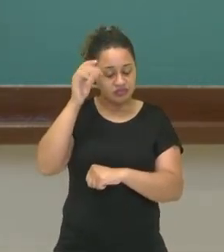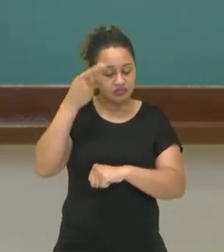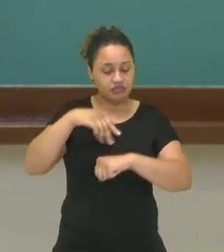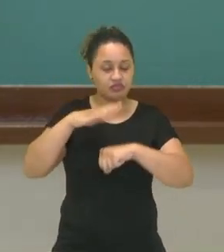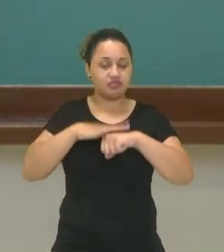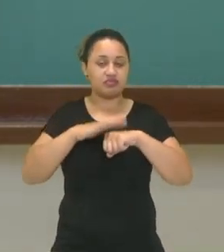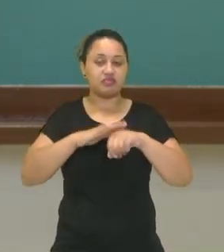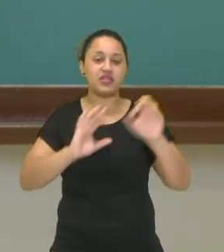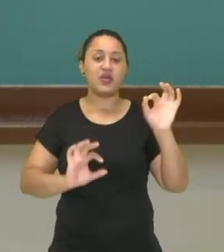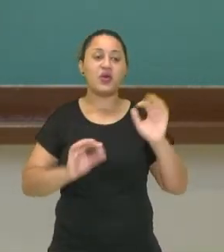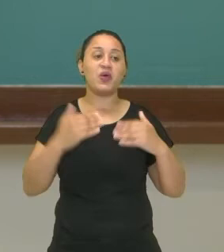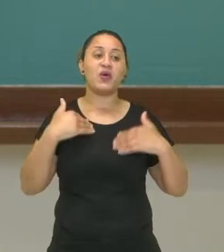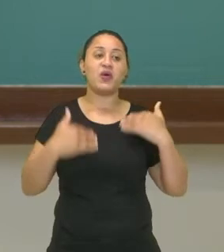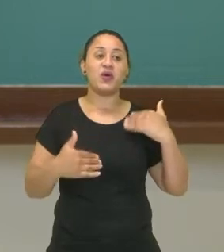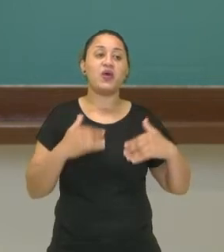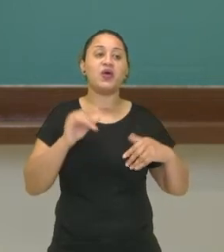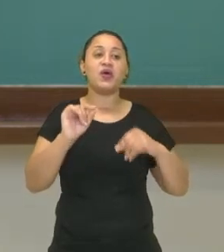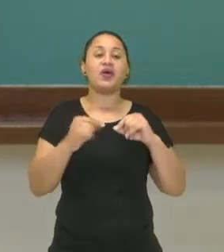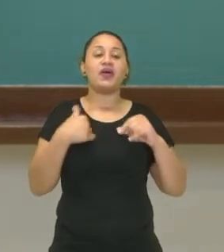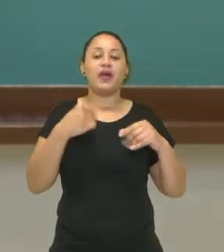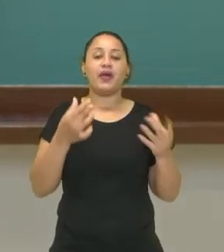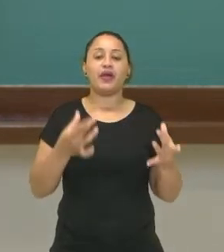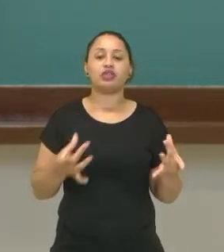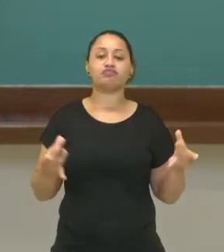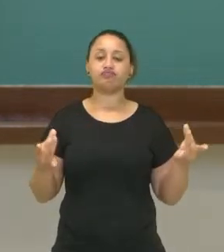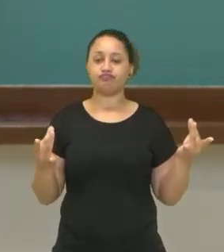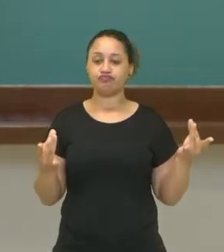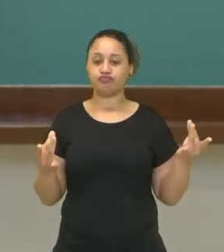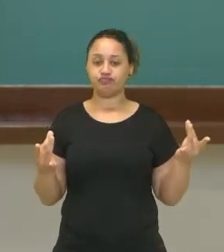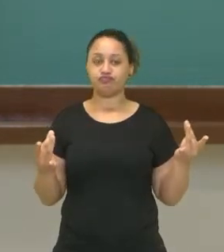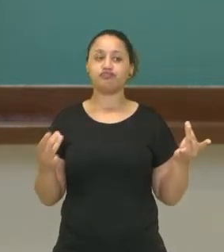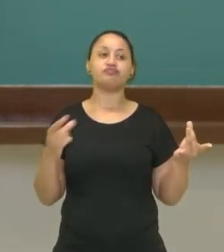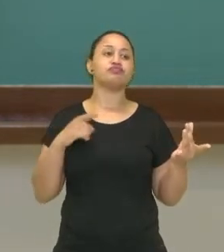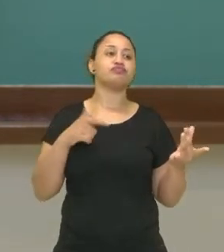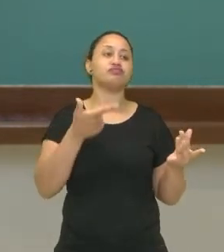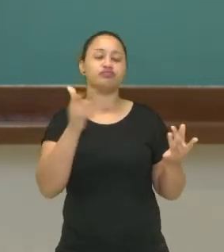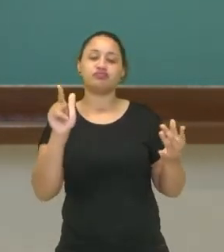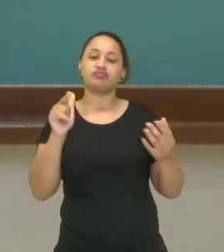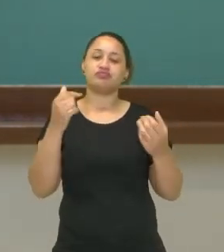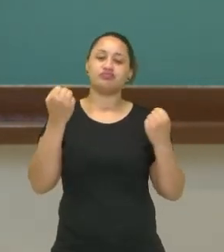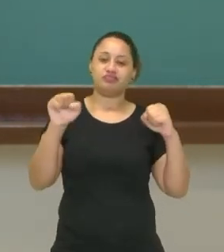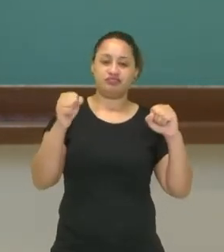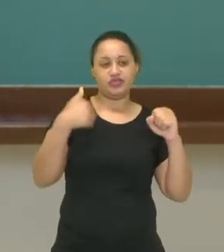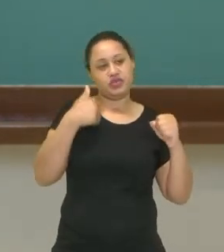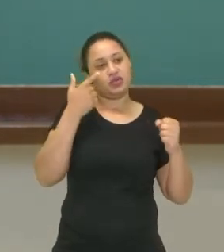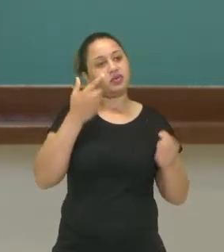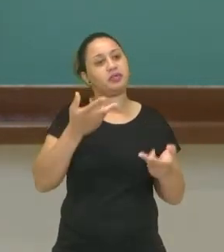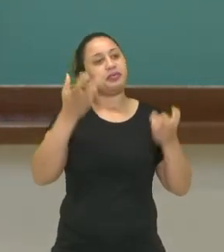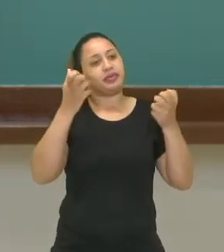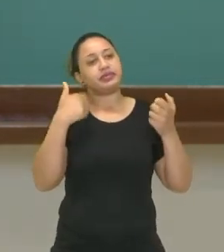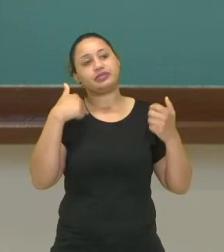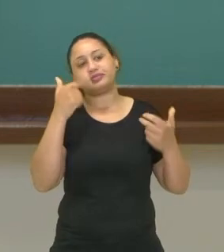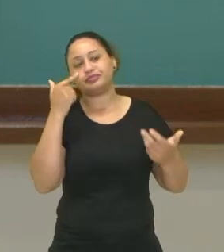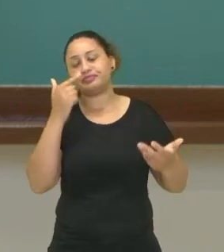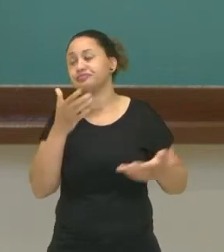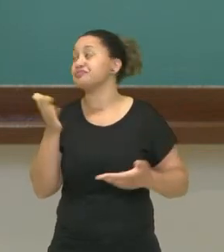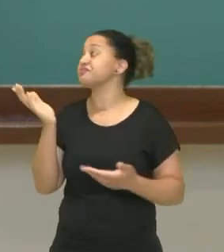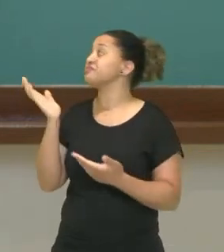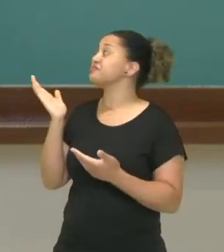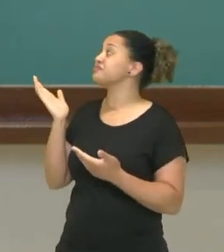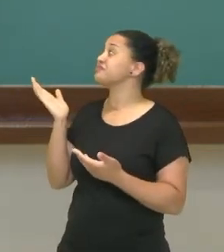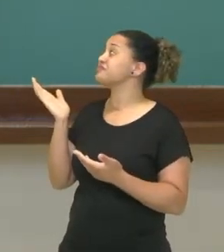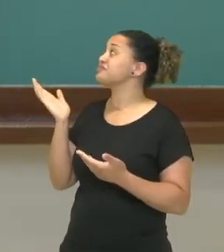conscientização corporal é o yoga, o tai chi chuan, que são aquelas ginásticas que são muitas